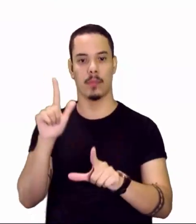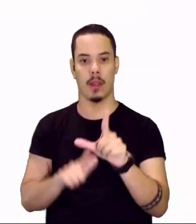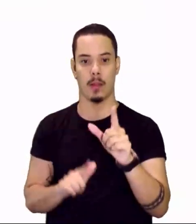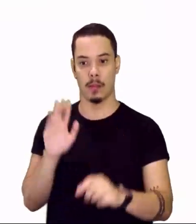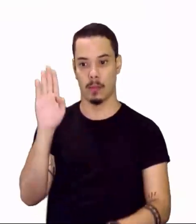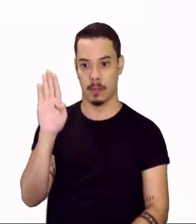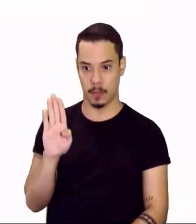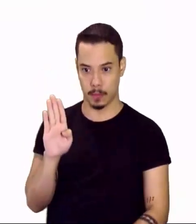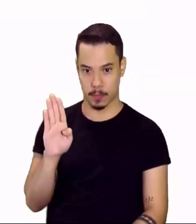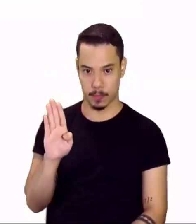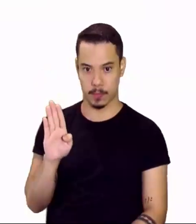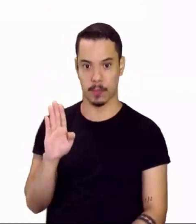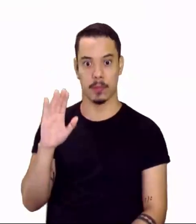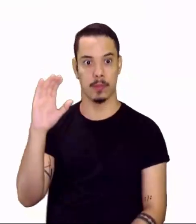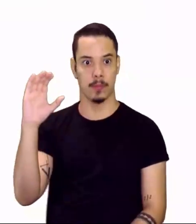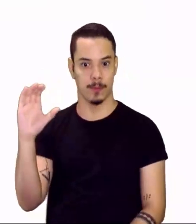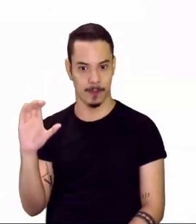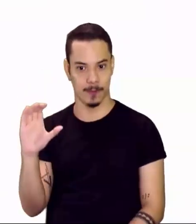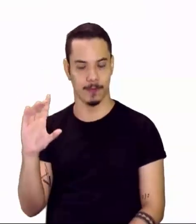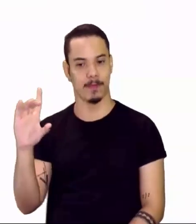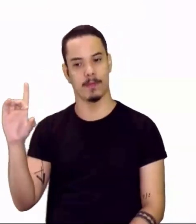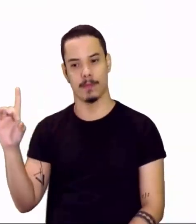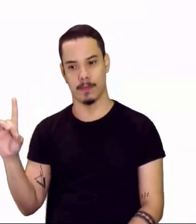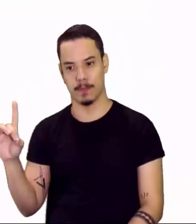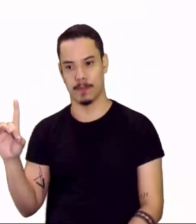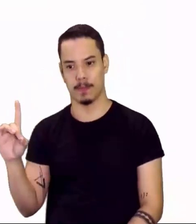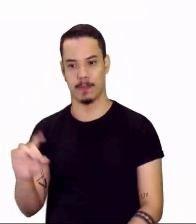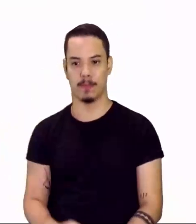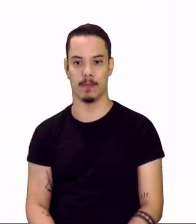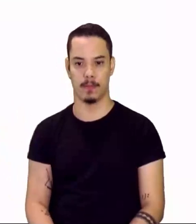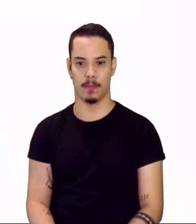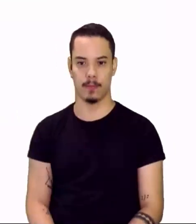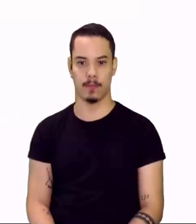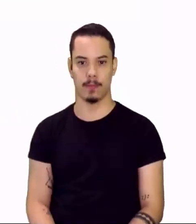B, a C e a D.